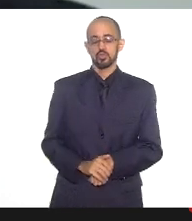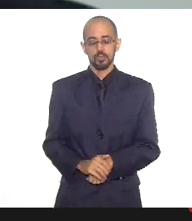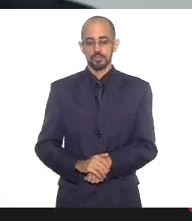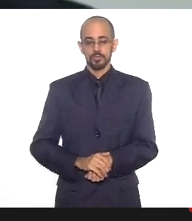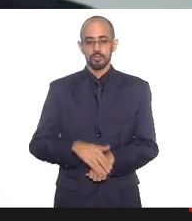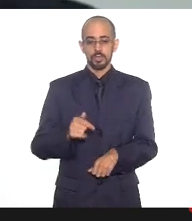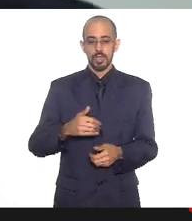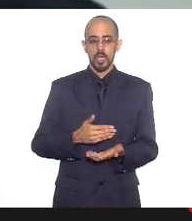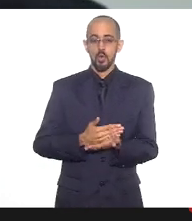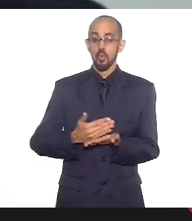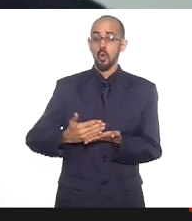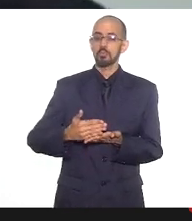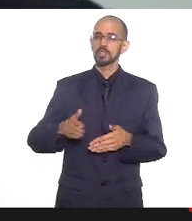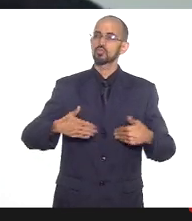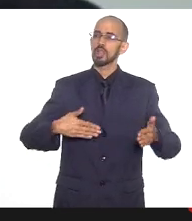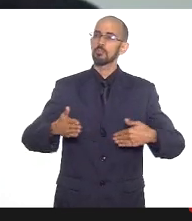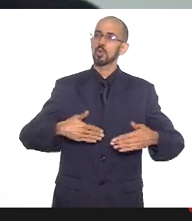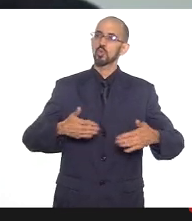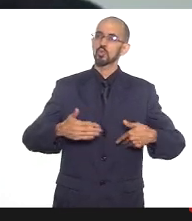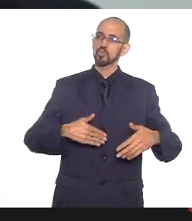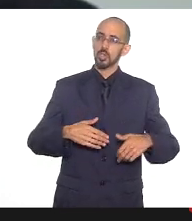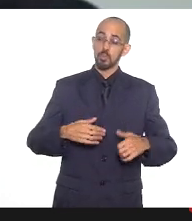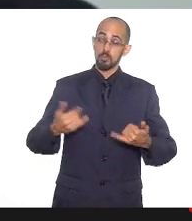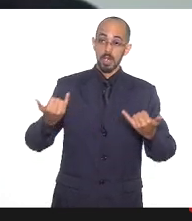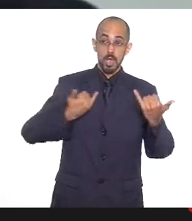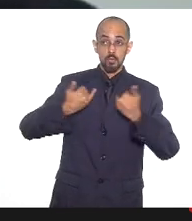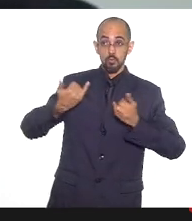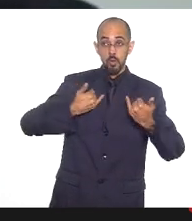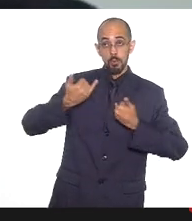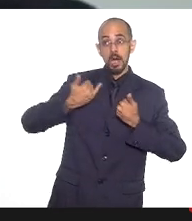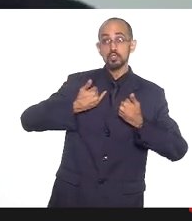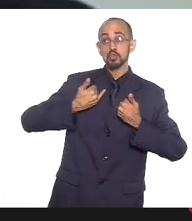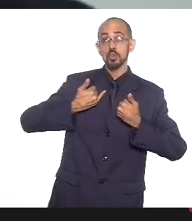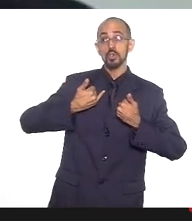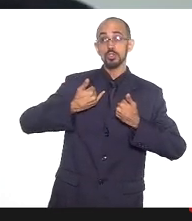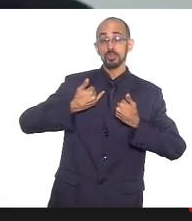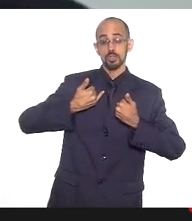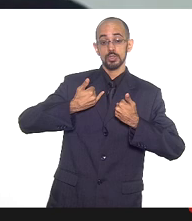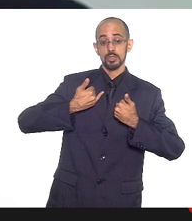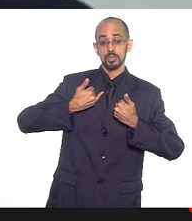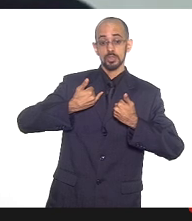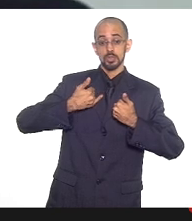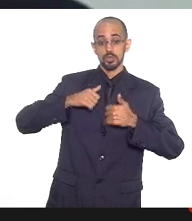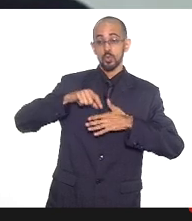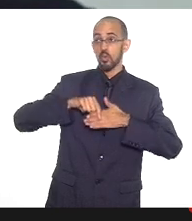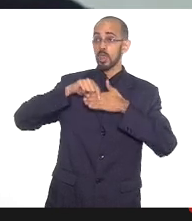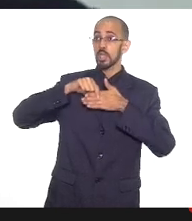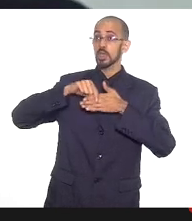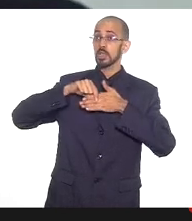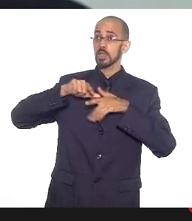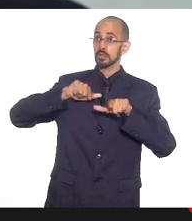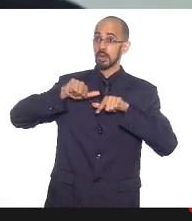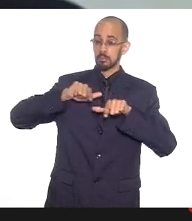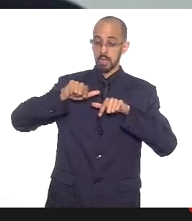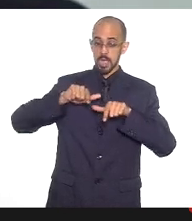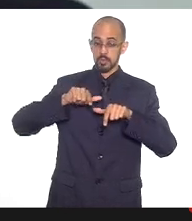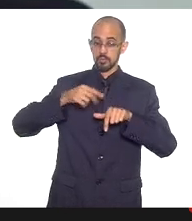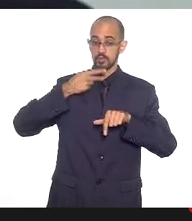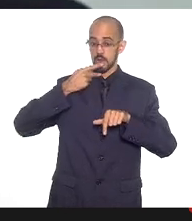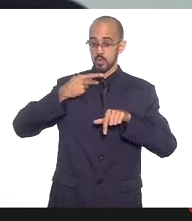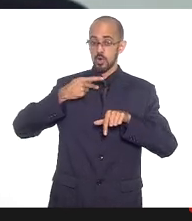de produção. Pelas informações que o operador nos tem passado, é para esse segundo